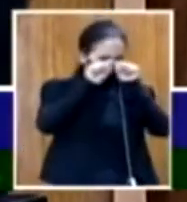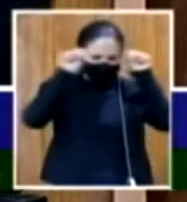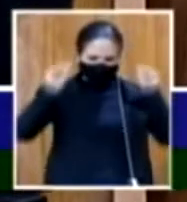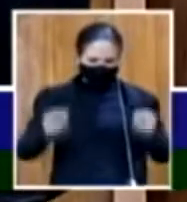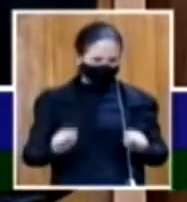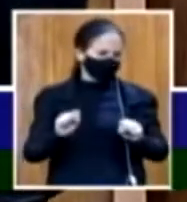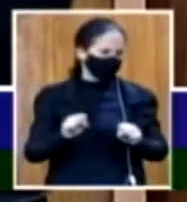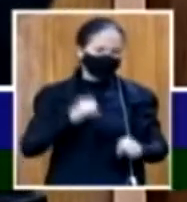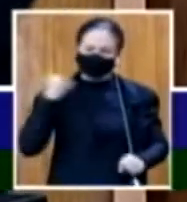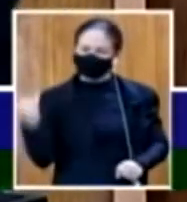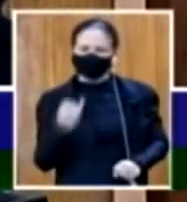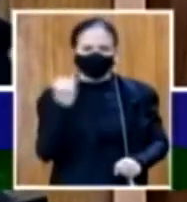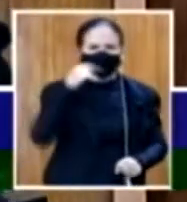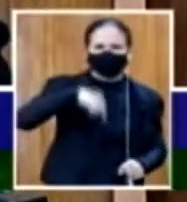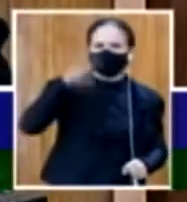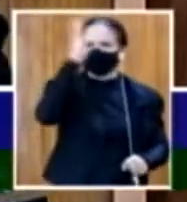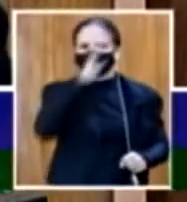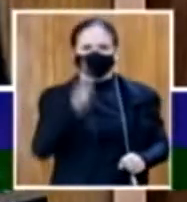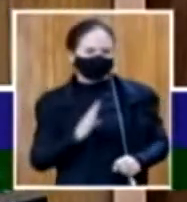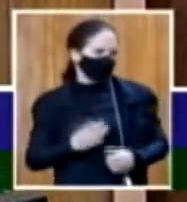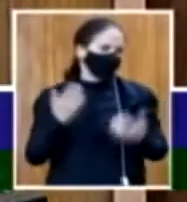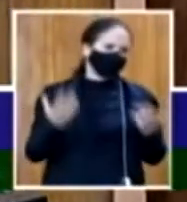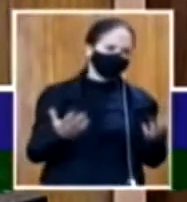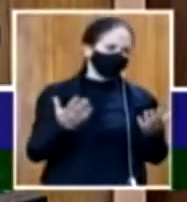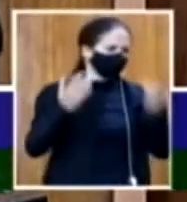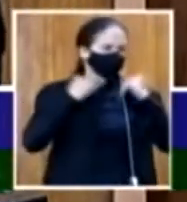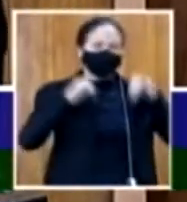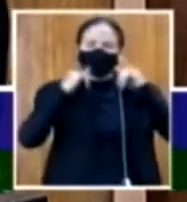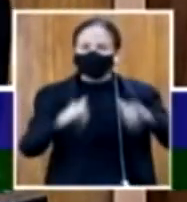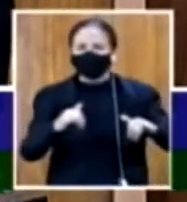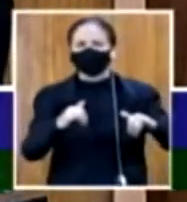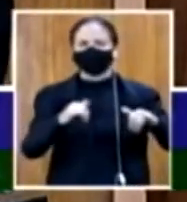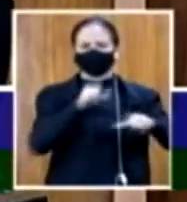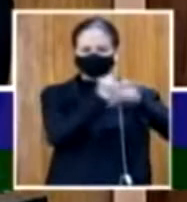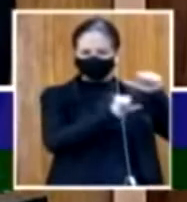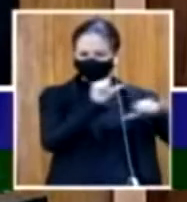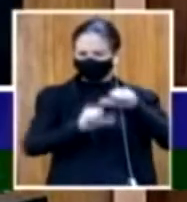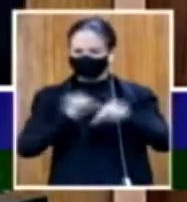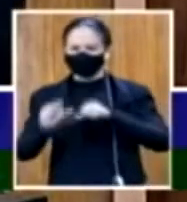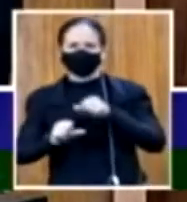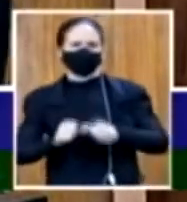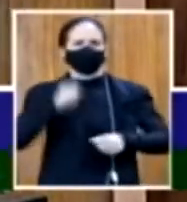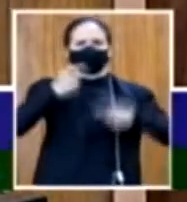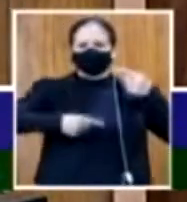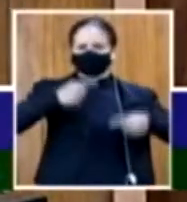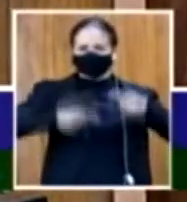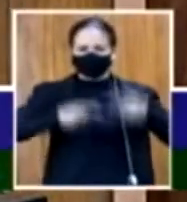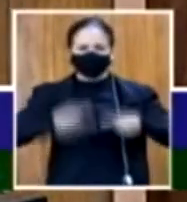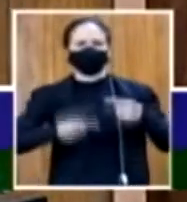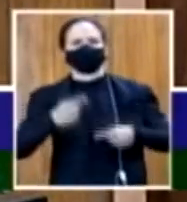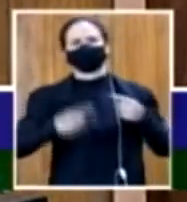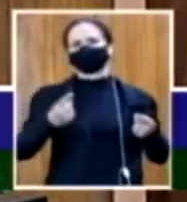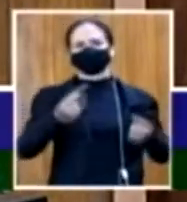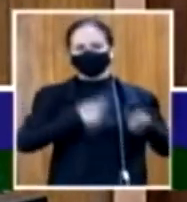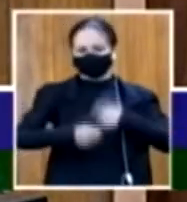para o nosso país, e dizer que as reformas políticas, administrativas e tributárias propostas pelo